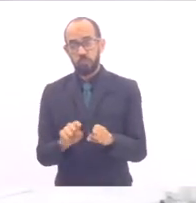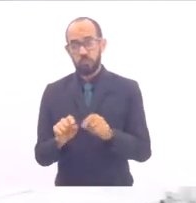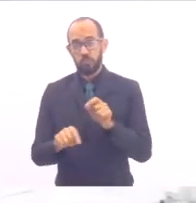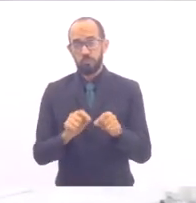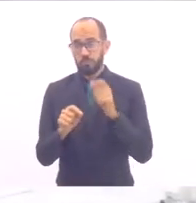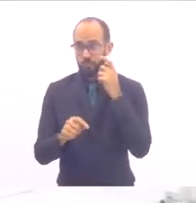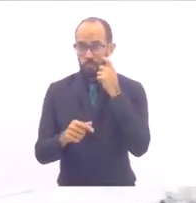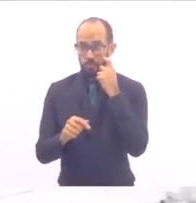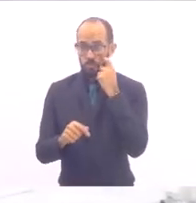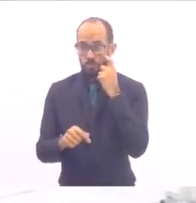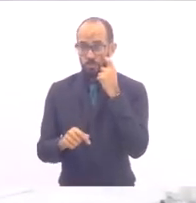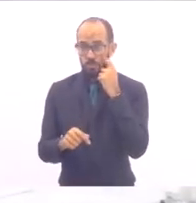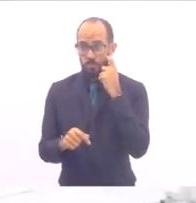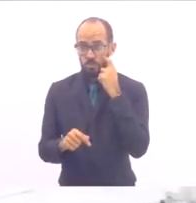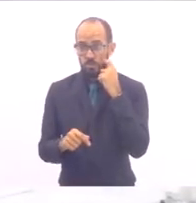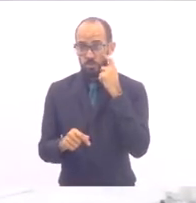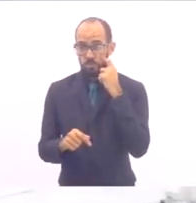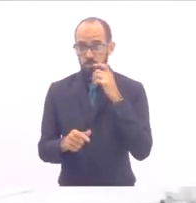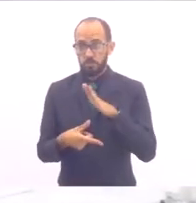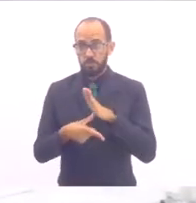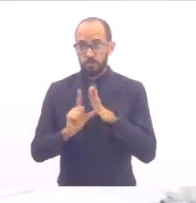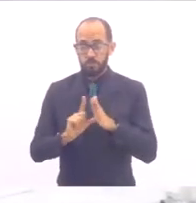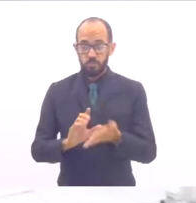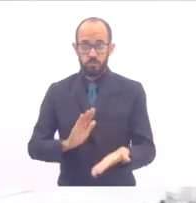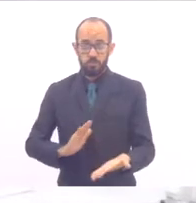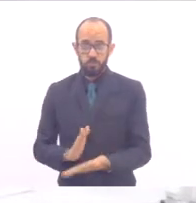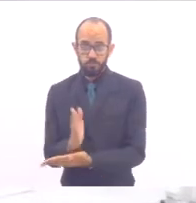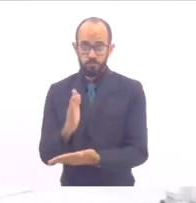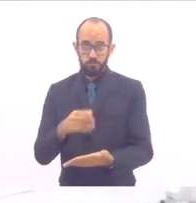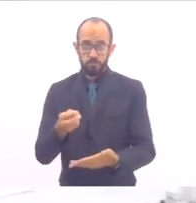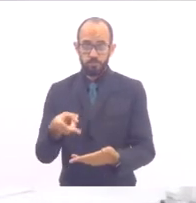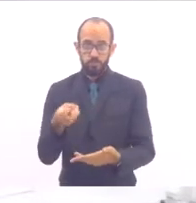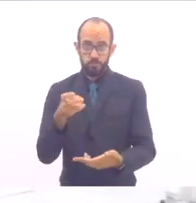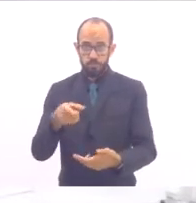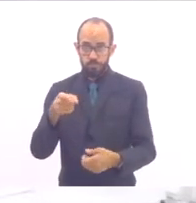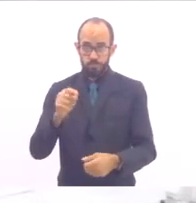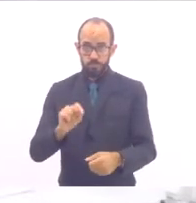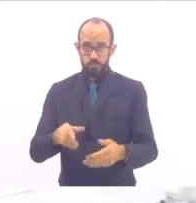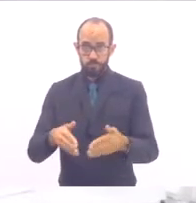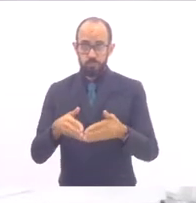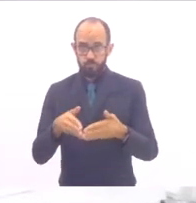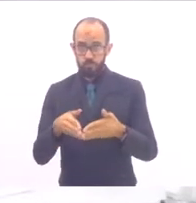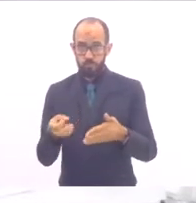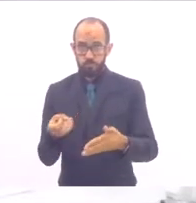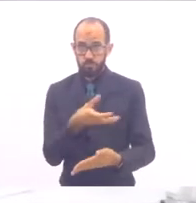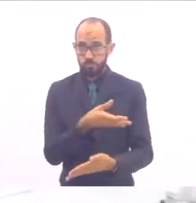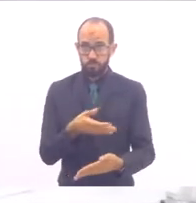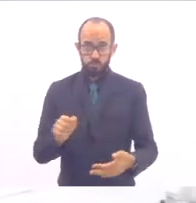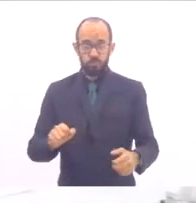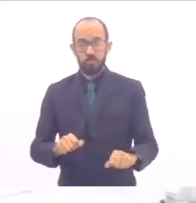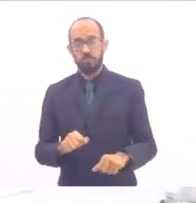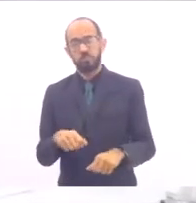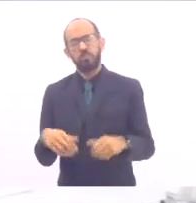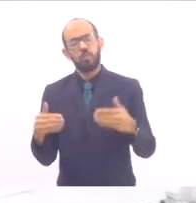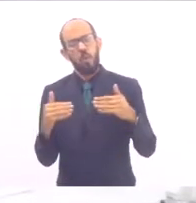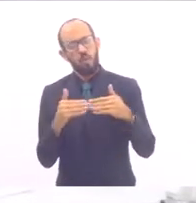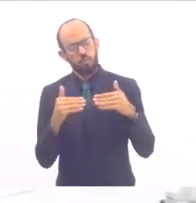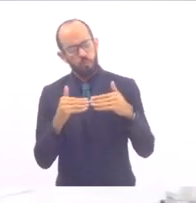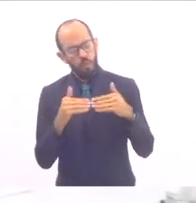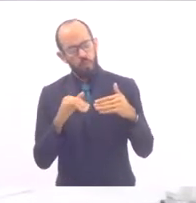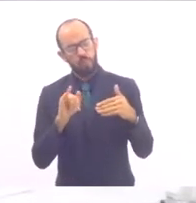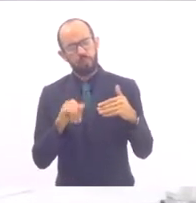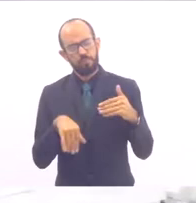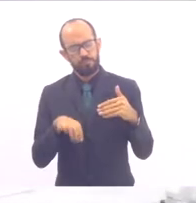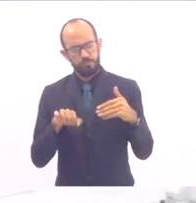houver nesse período alguma licença expirando, alguma licença nova, e claro, de acordo com os técnicos de INEA, vendo caso